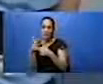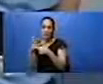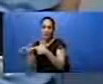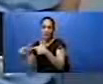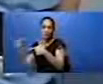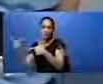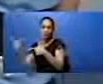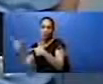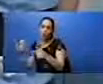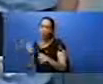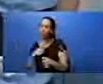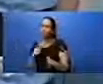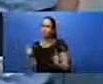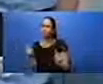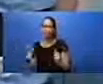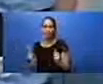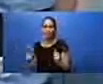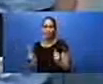fração.